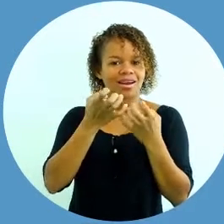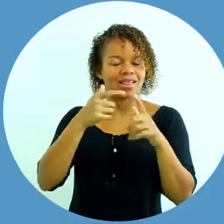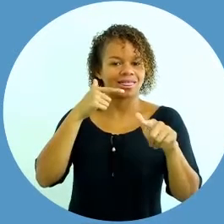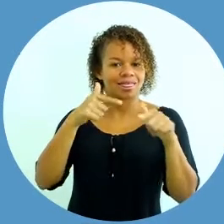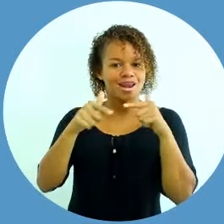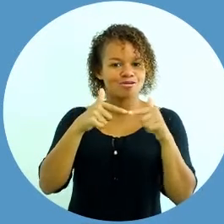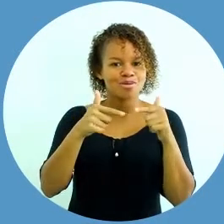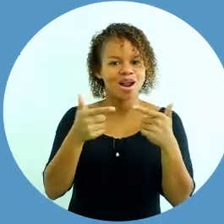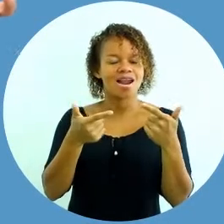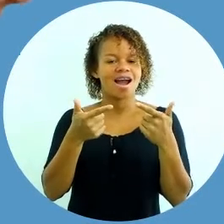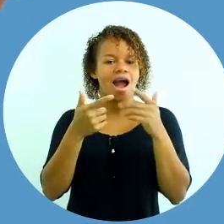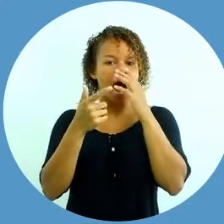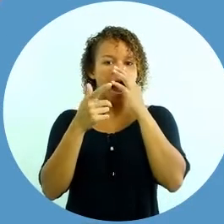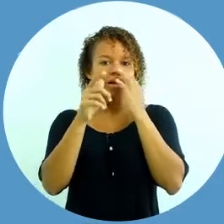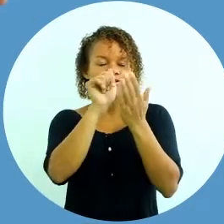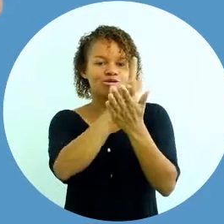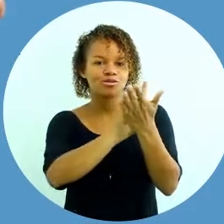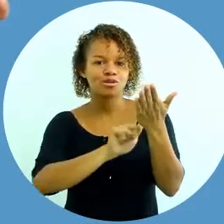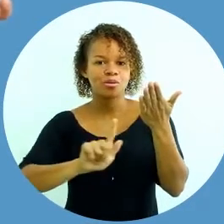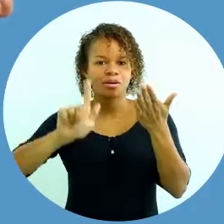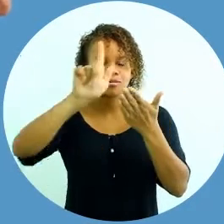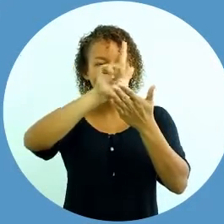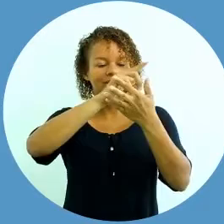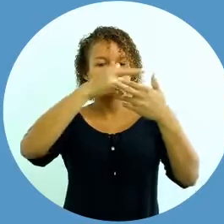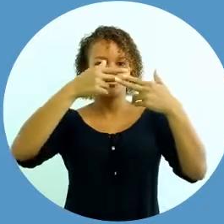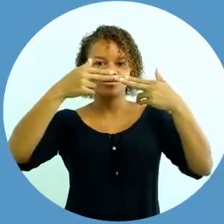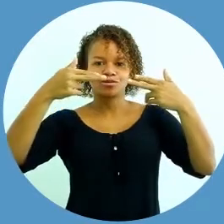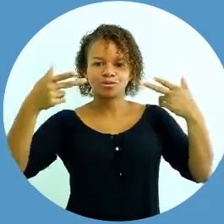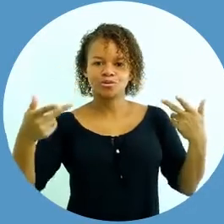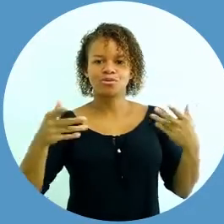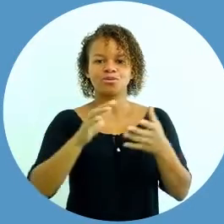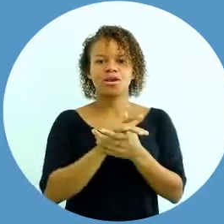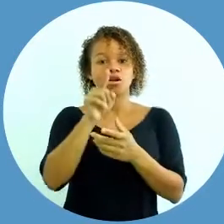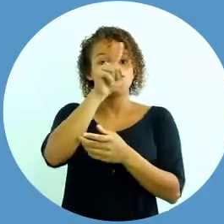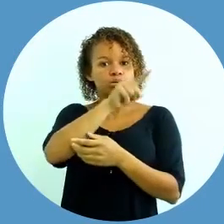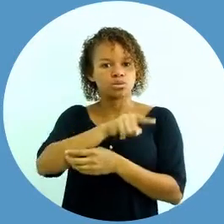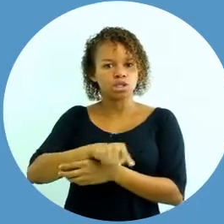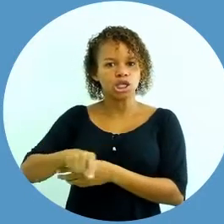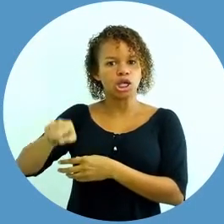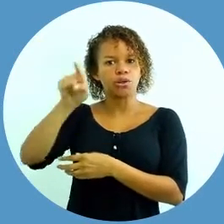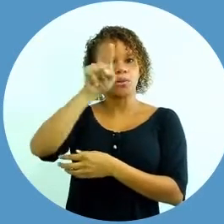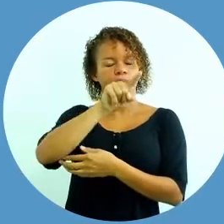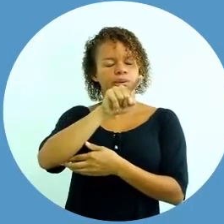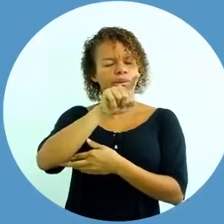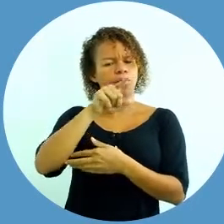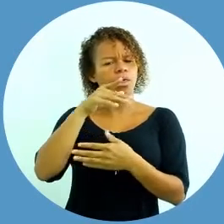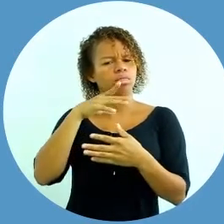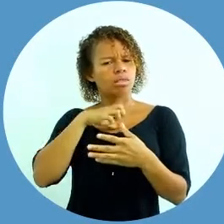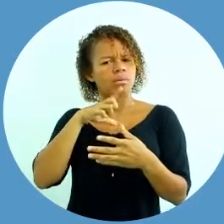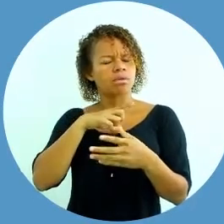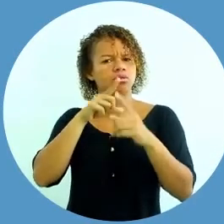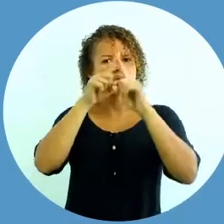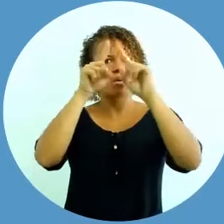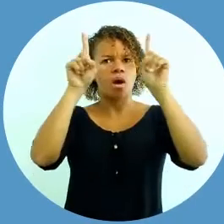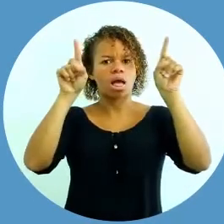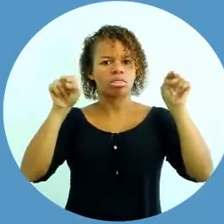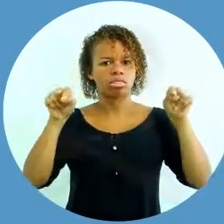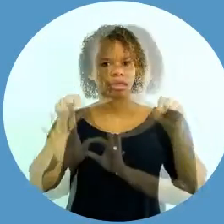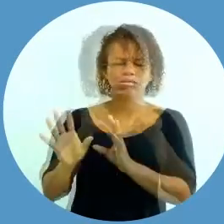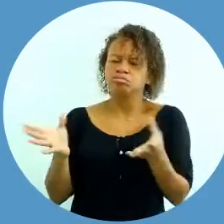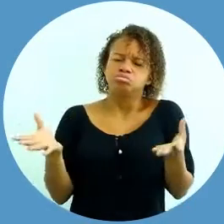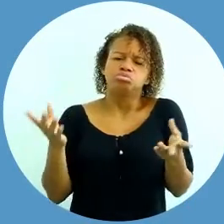querer trabalhar formas geométricas, vai trabalhar um círculo, ou até mesmo um